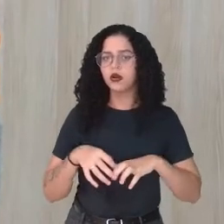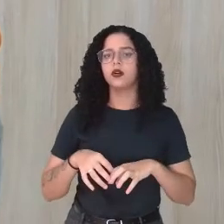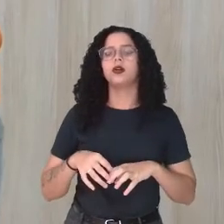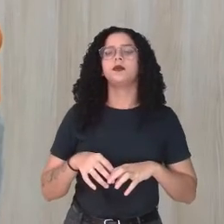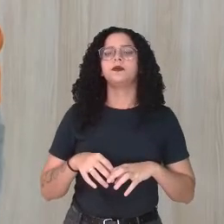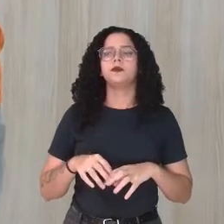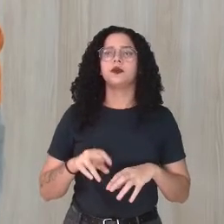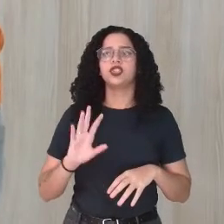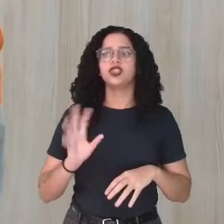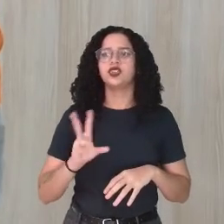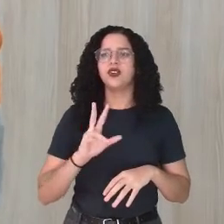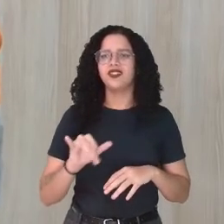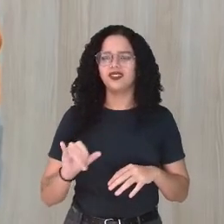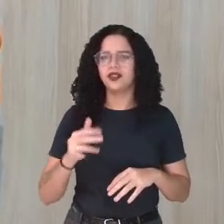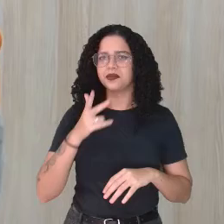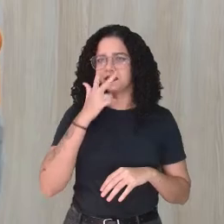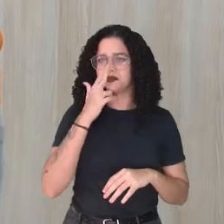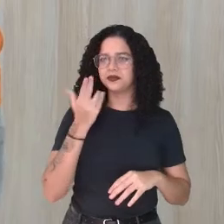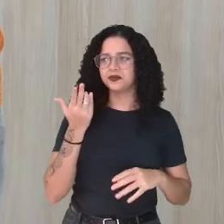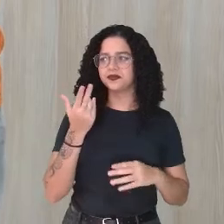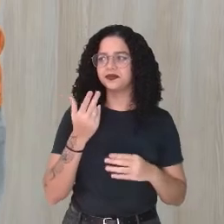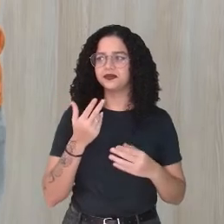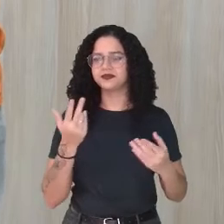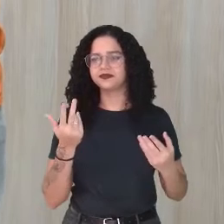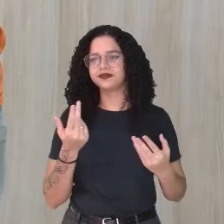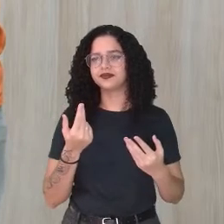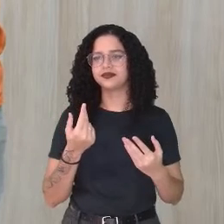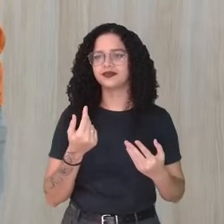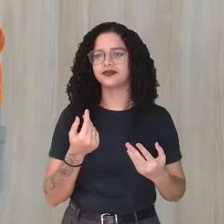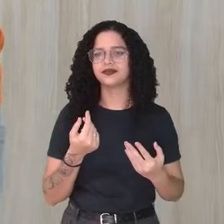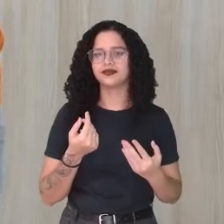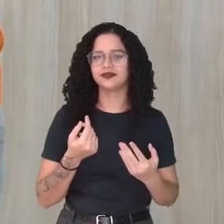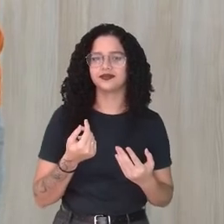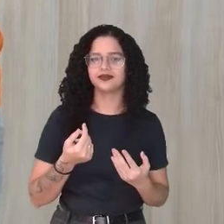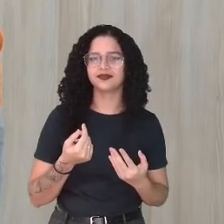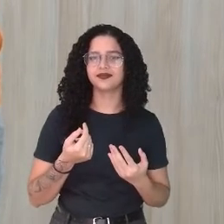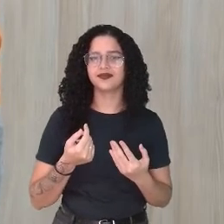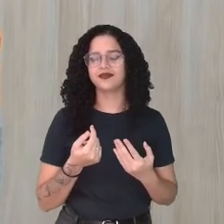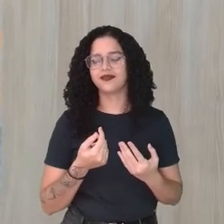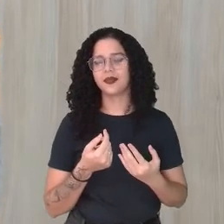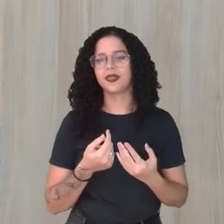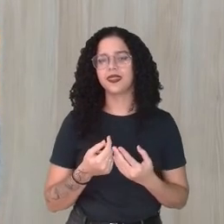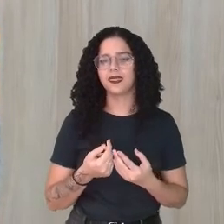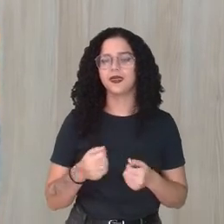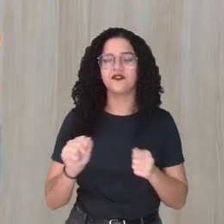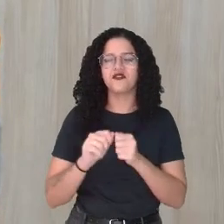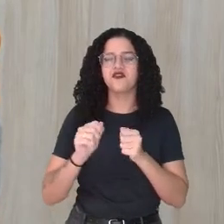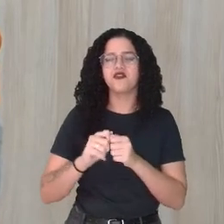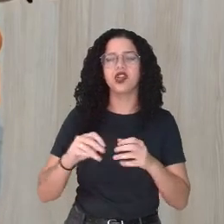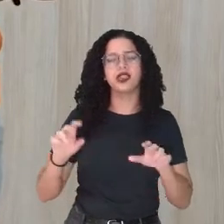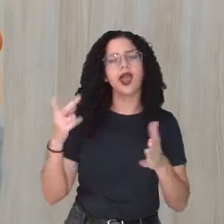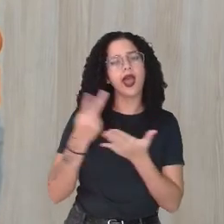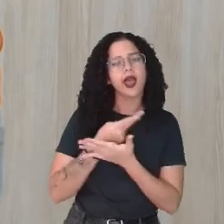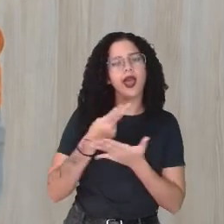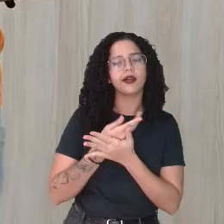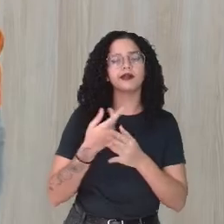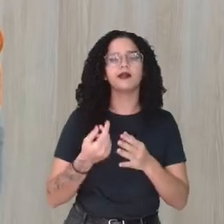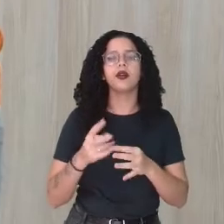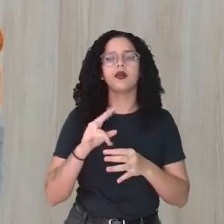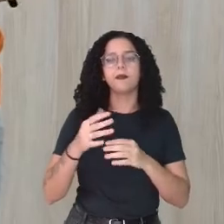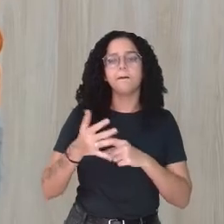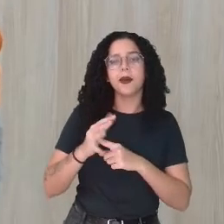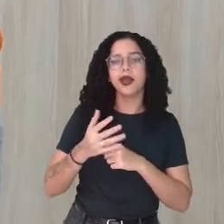vai desgastando, passando na forrageira a palha, e ela já vai sendo jogada no terreno, e o próprio terreno também, a máquina ela